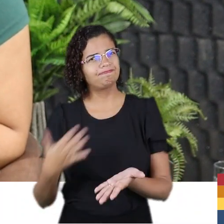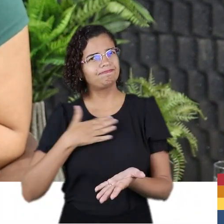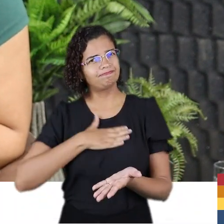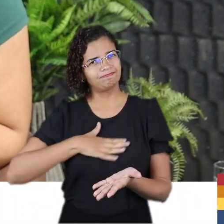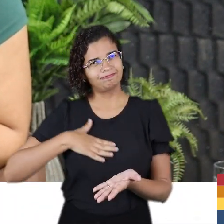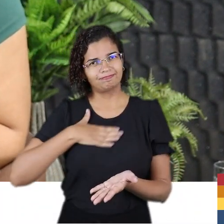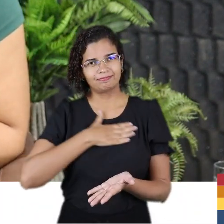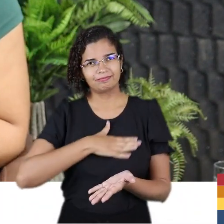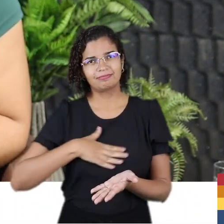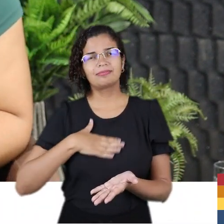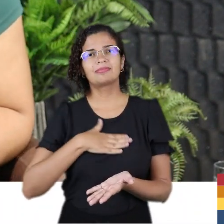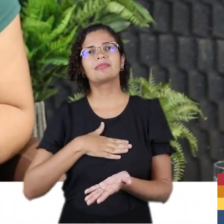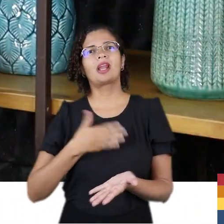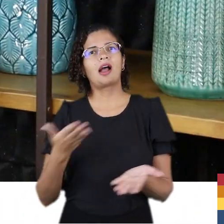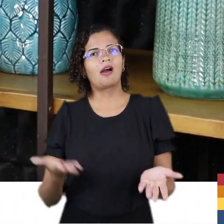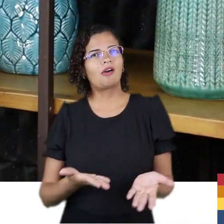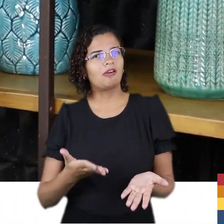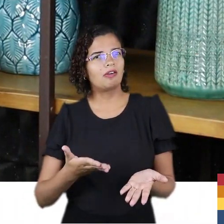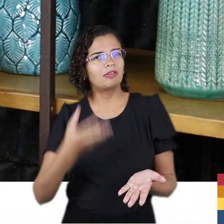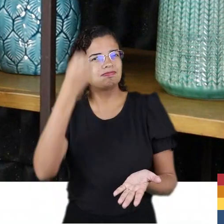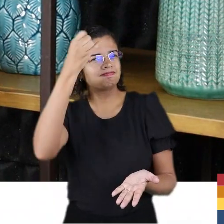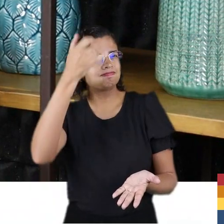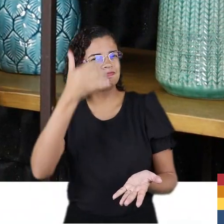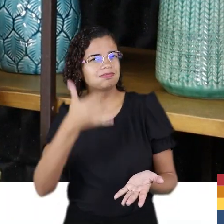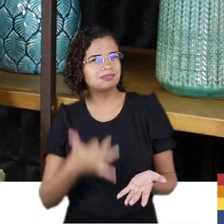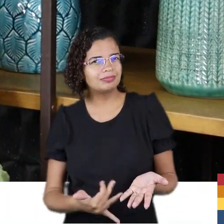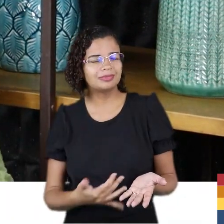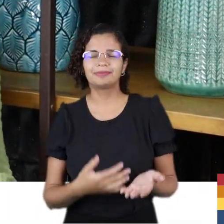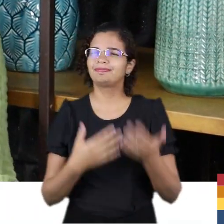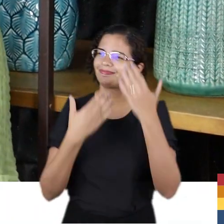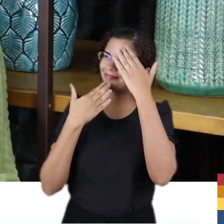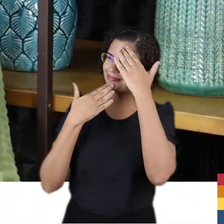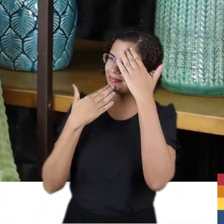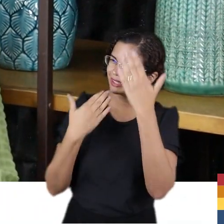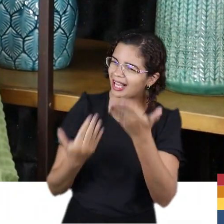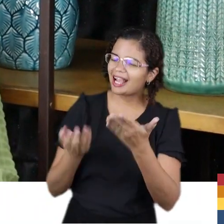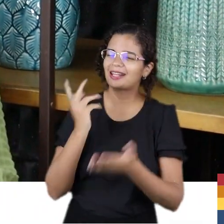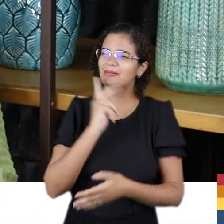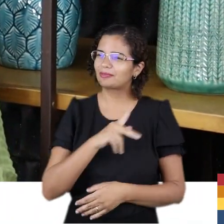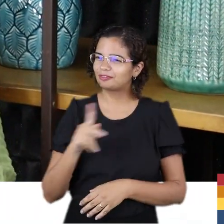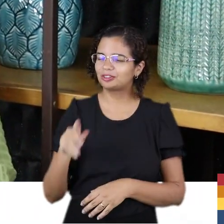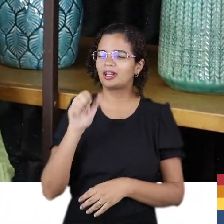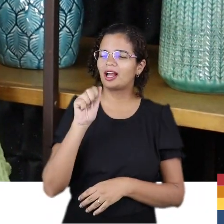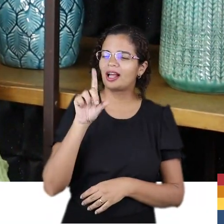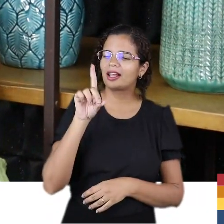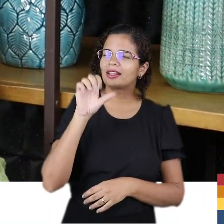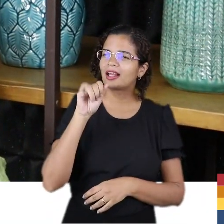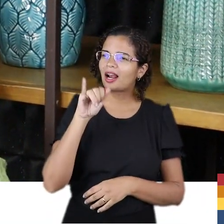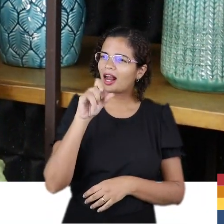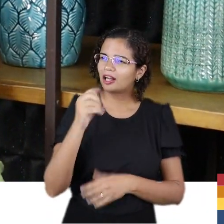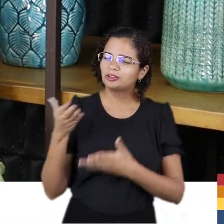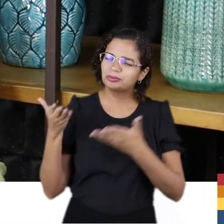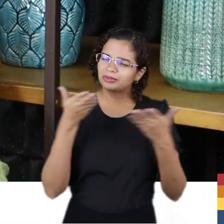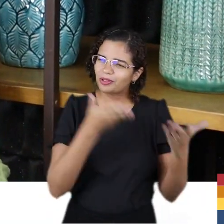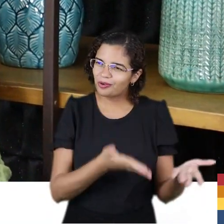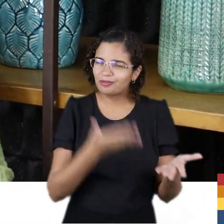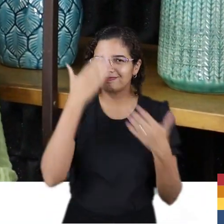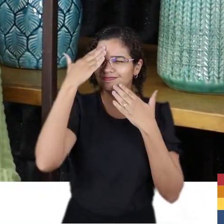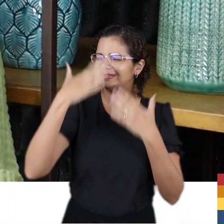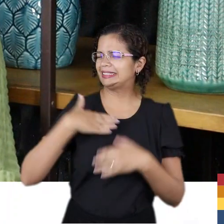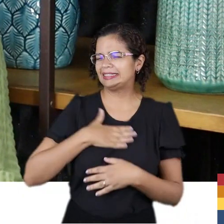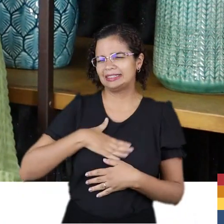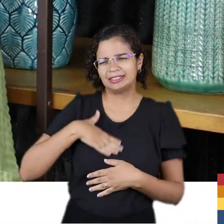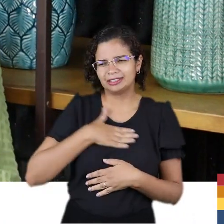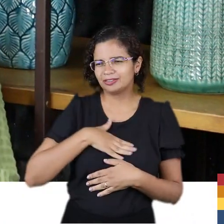ouvi-la, né professora? Obrigada, professora Adelaide. Muito obrigada pelo convite, né? É com grande satisfação que a gente vem